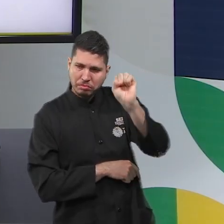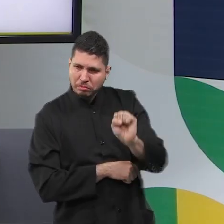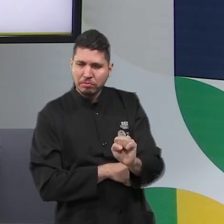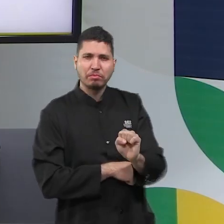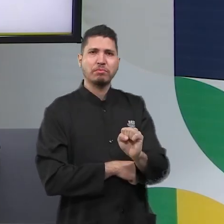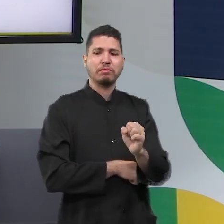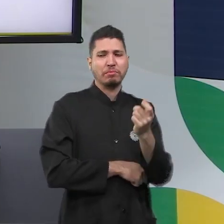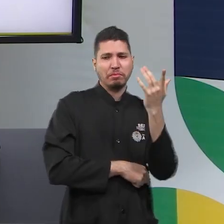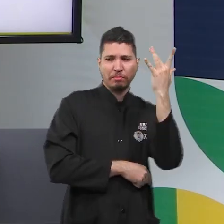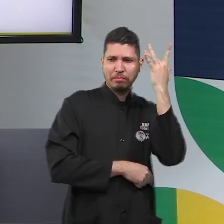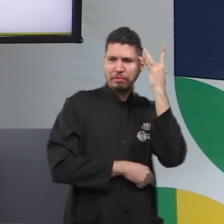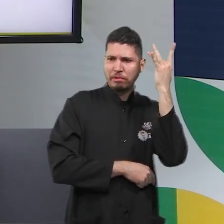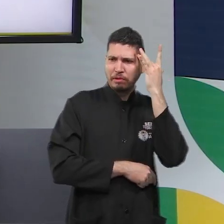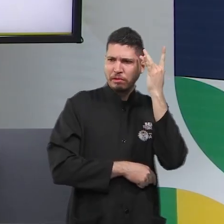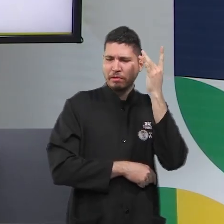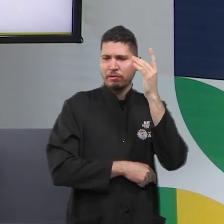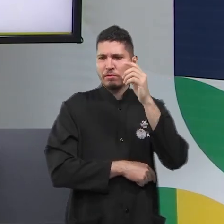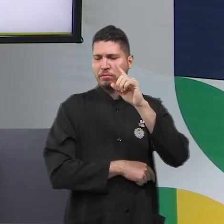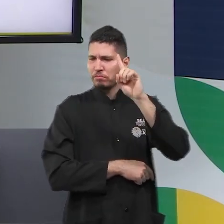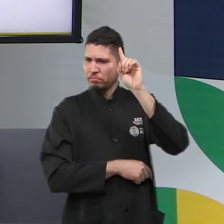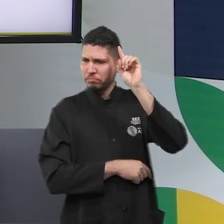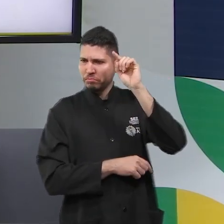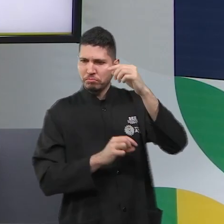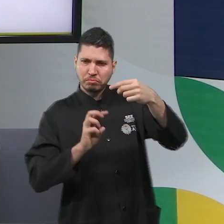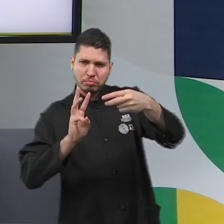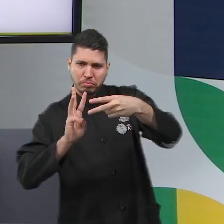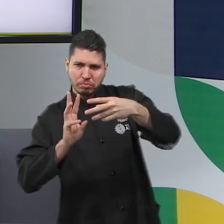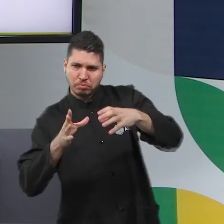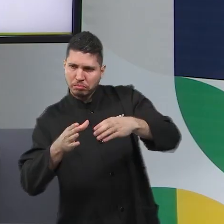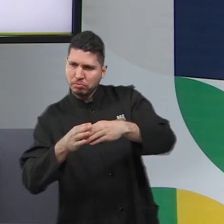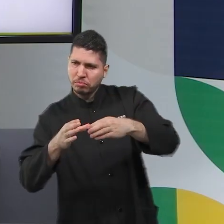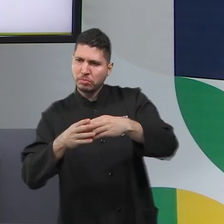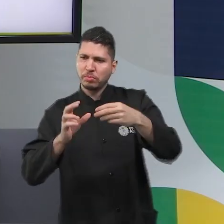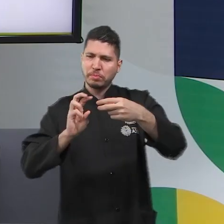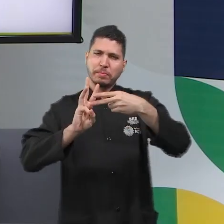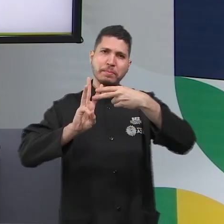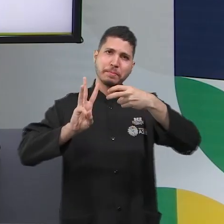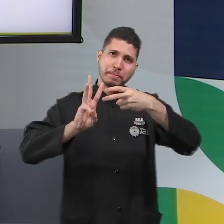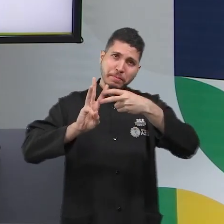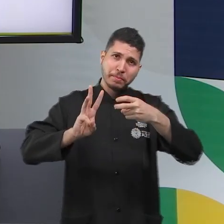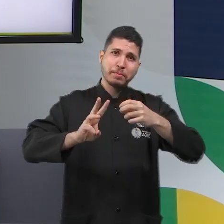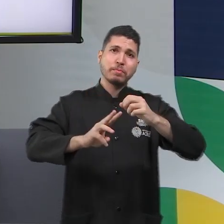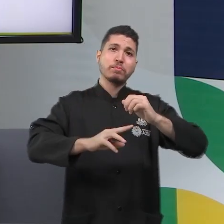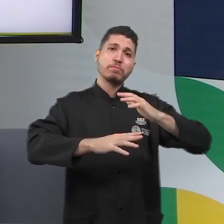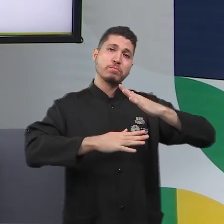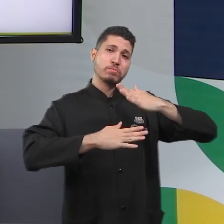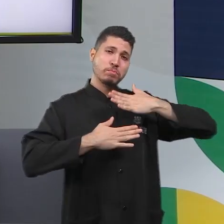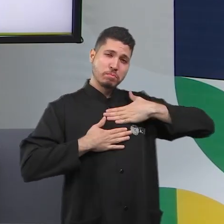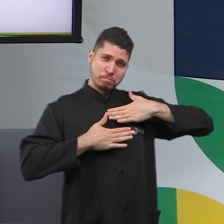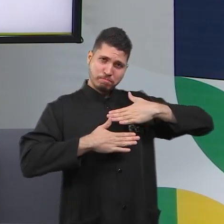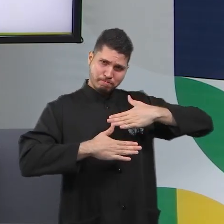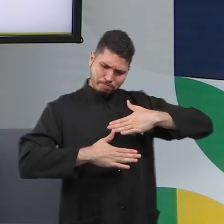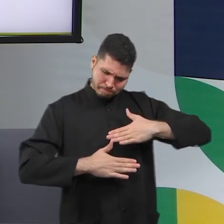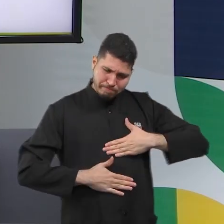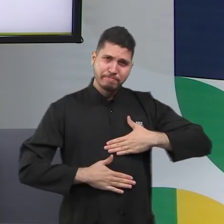parte, né, dos povos originários. Então, são expressões corporais que